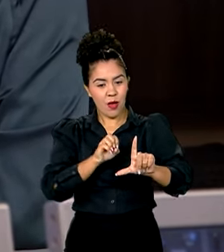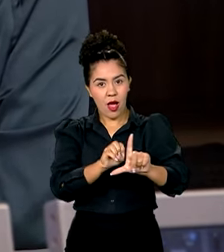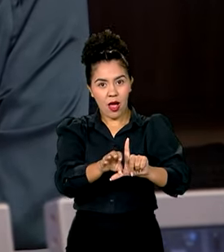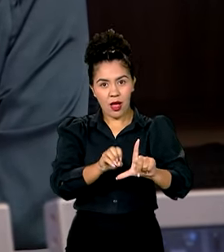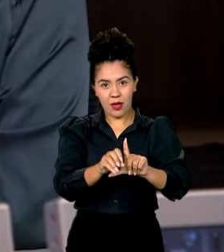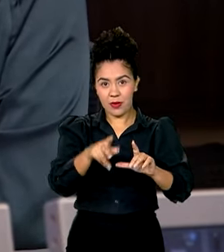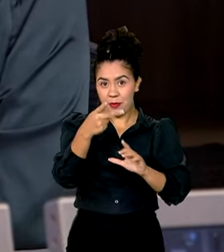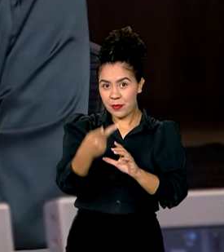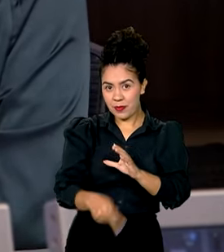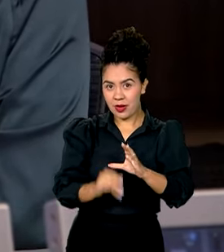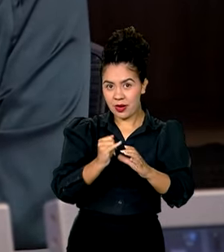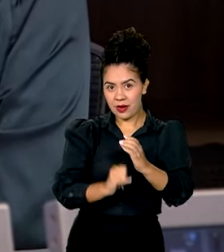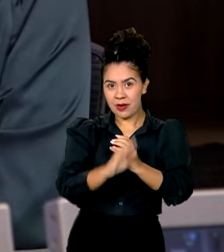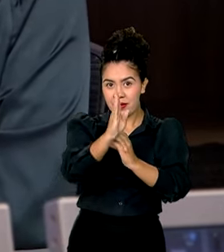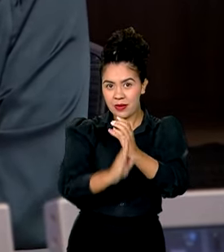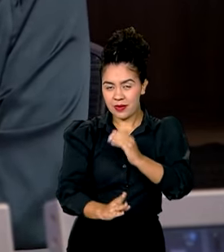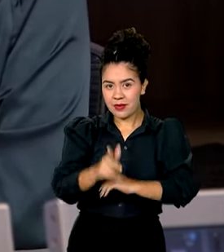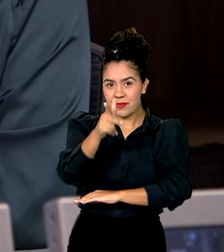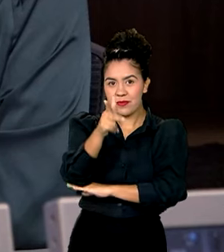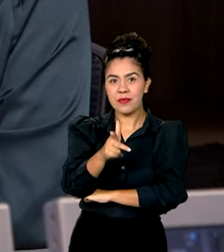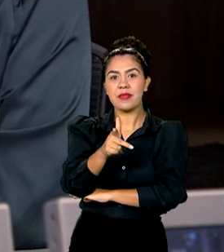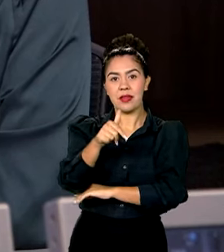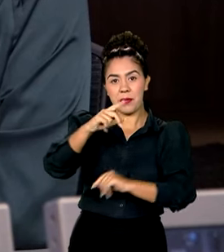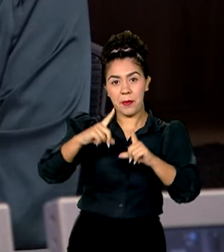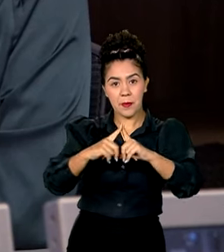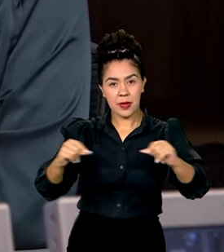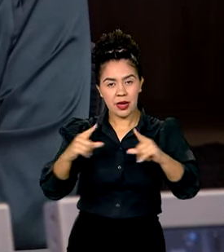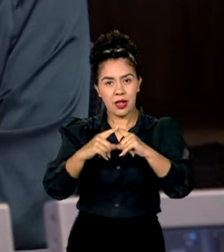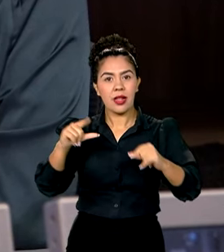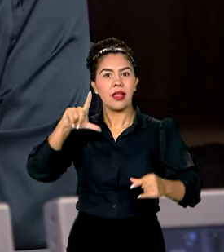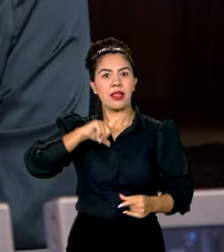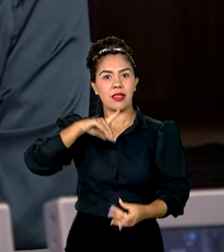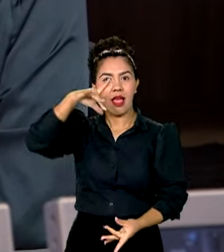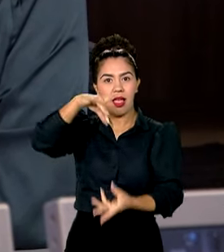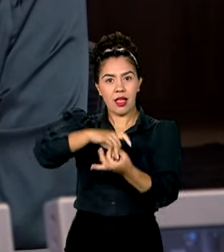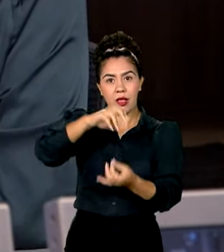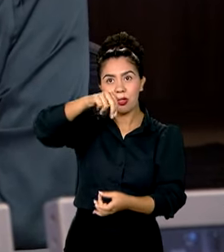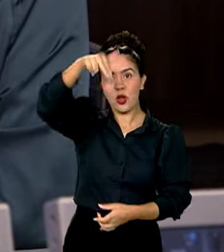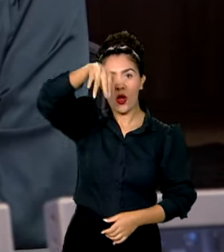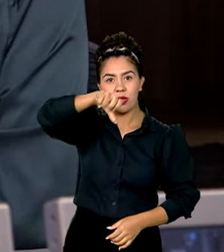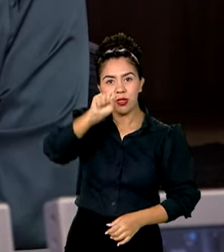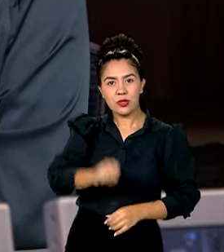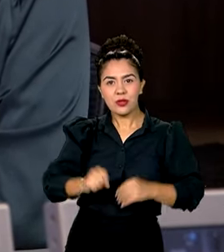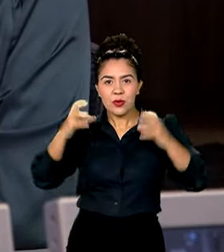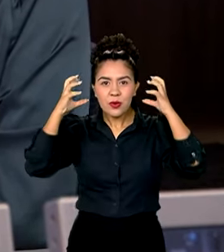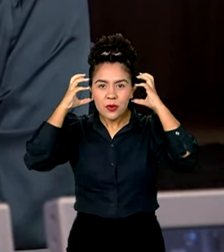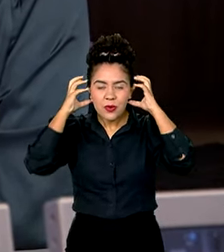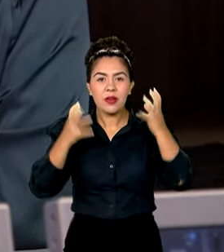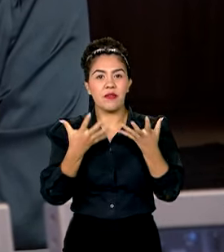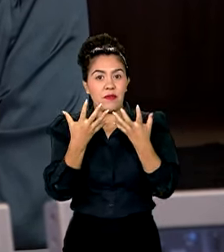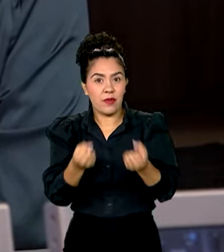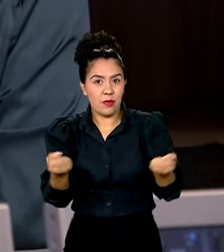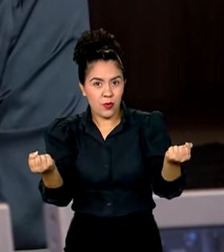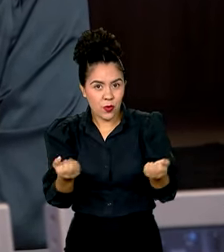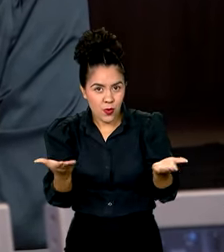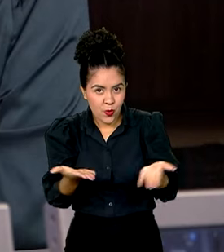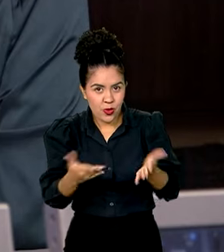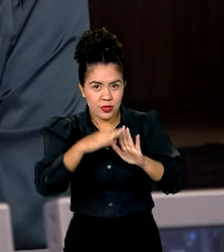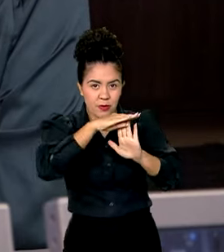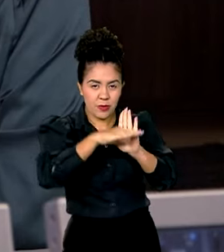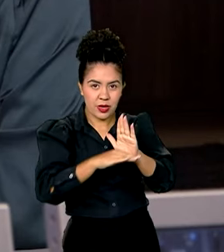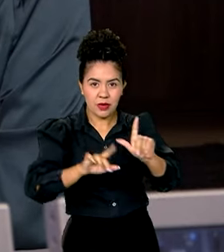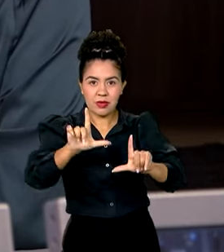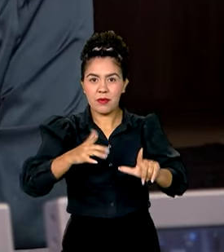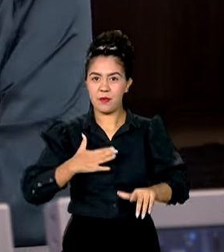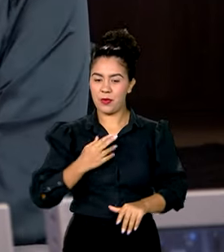dos estúdios da EBC em Brasília em rede com emissoras de norte a sul do país e juntos vamos fazer o programa de hoje eu sou Karine